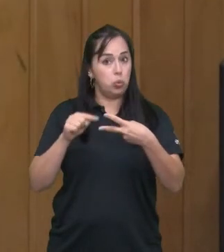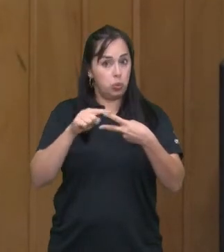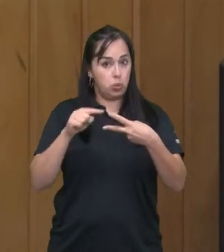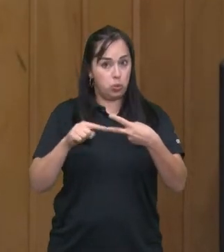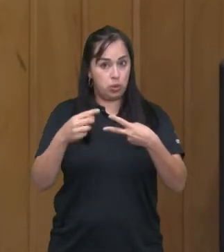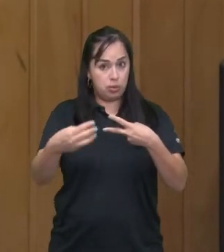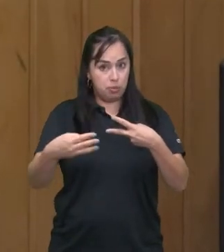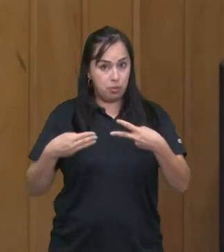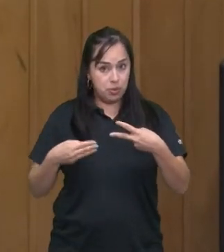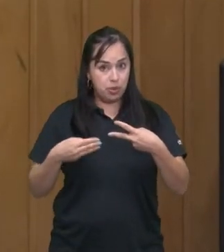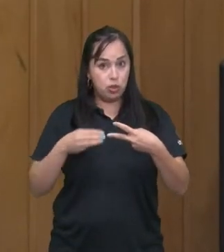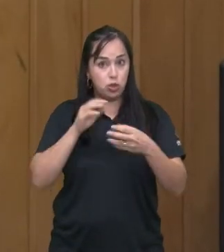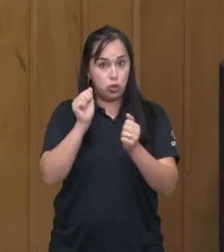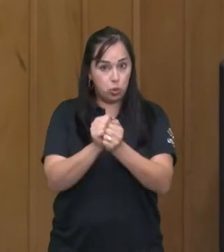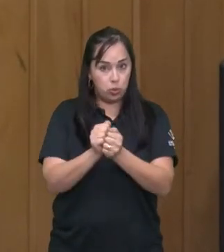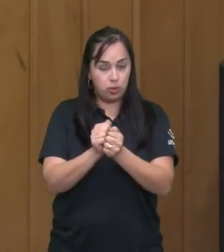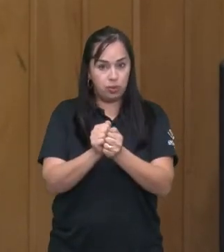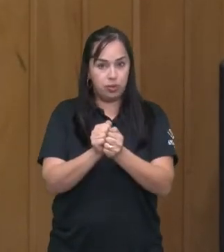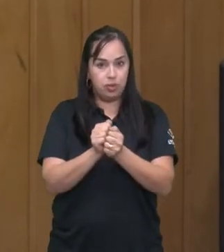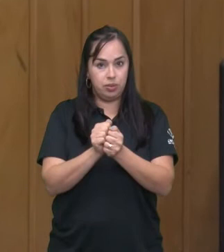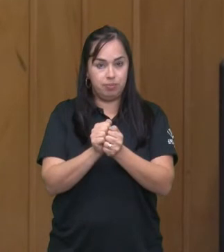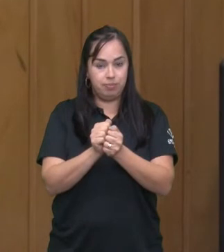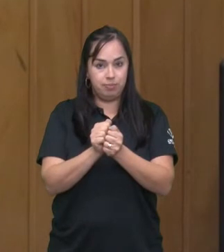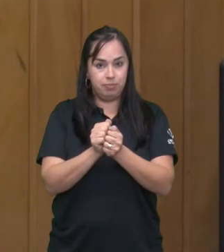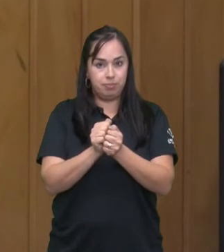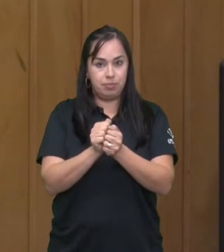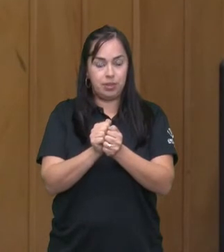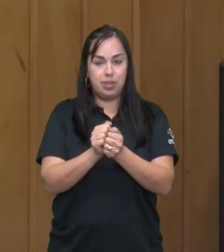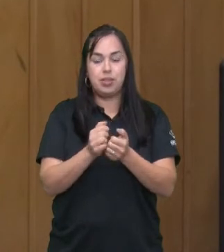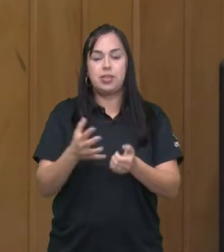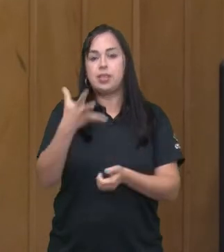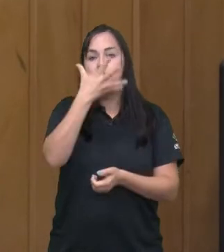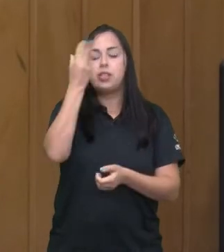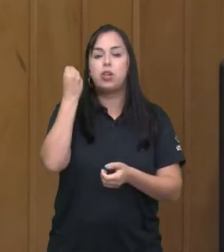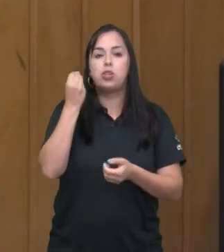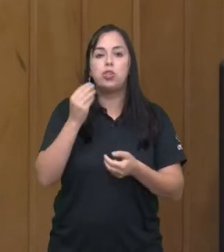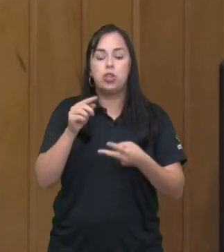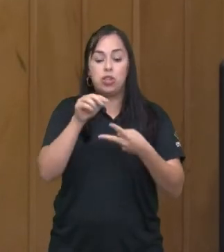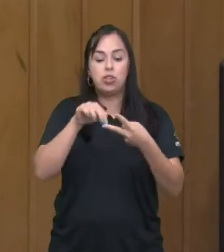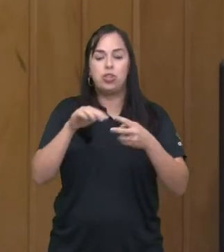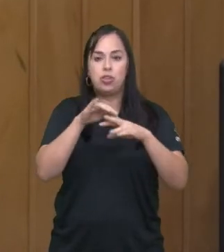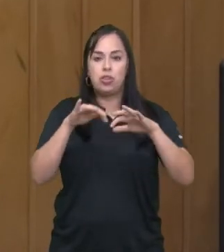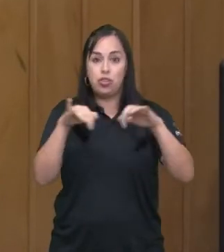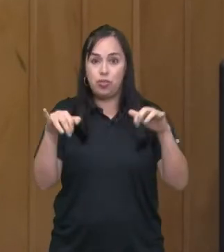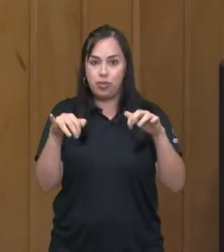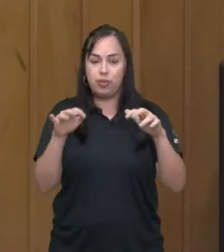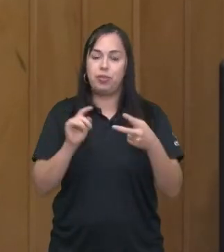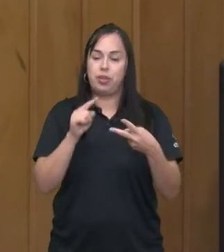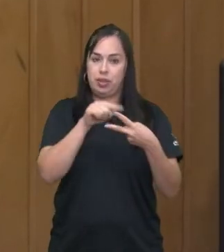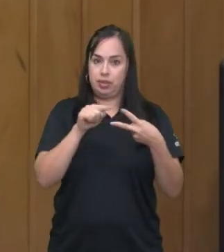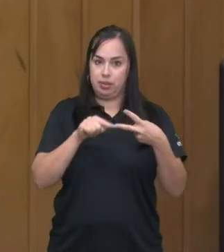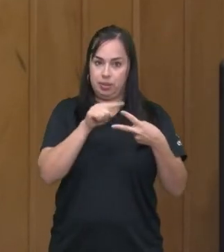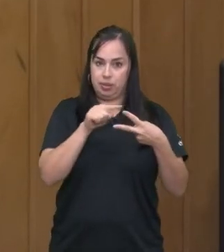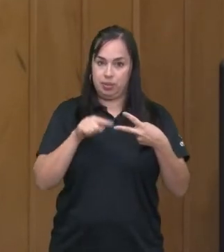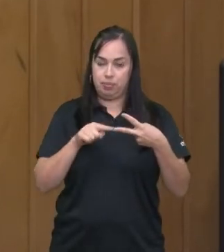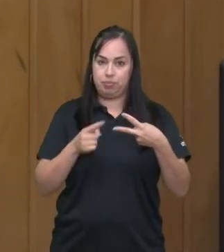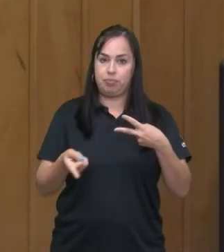junto, não é? O líder acabou não destacando, não é? E eu quero dizer que essas duas moções,